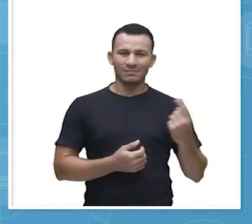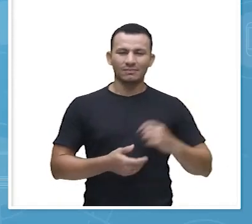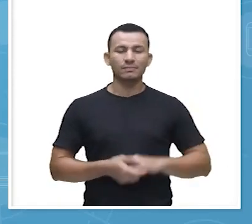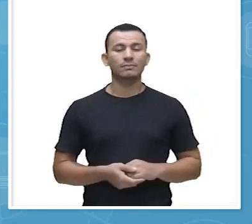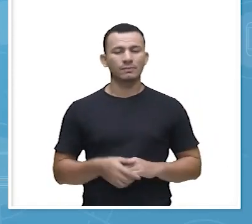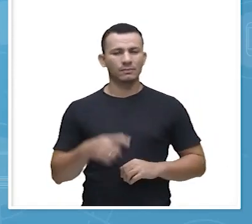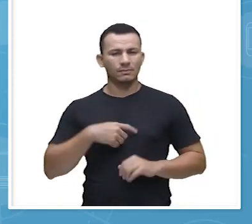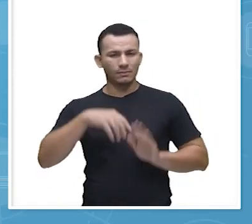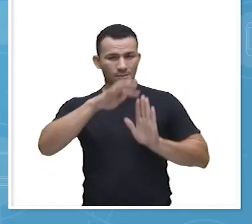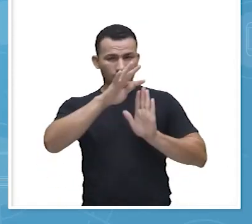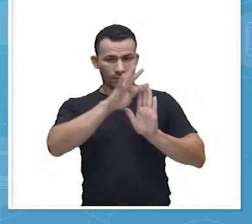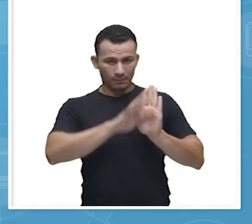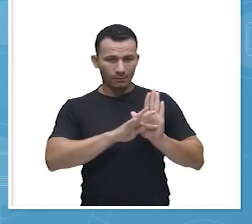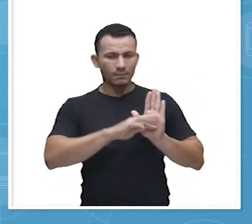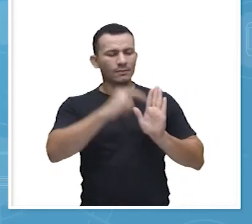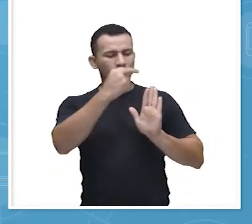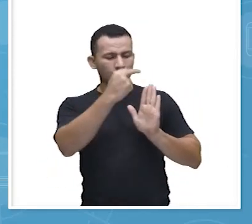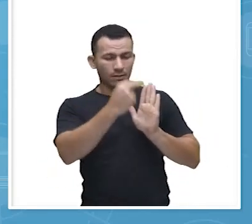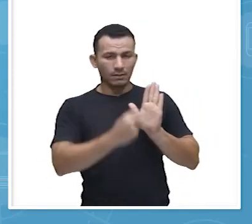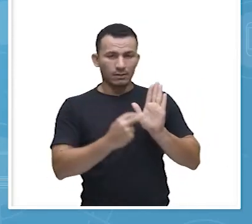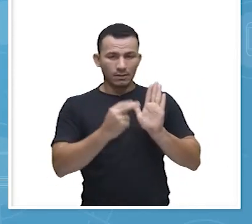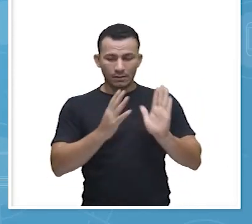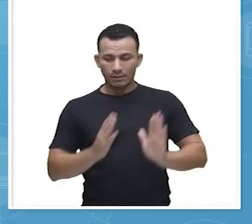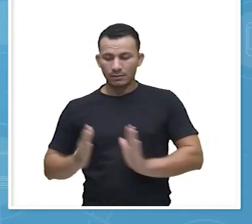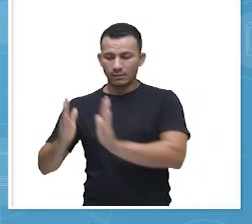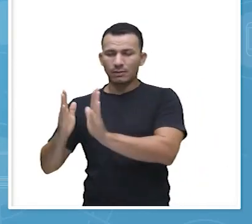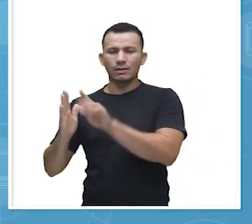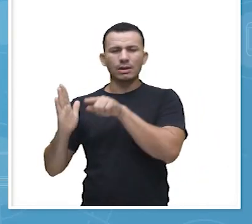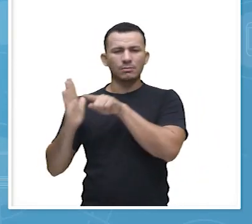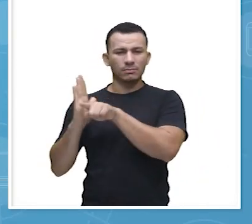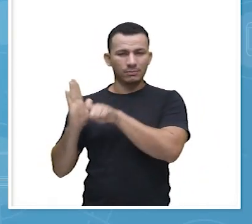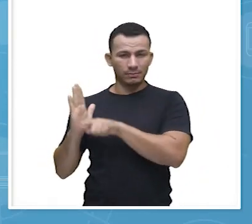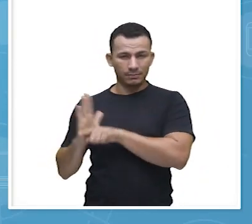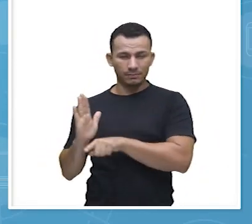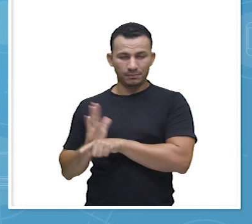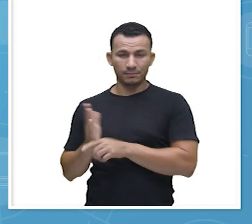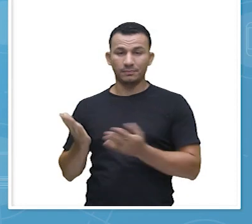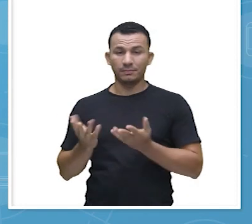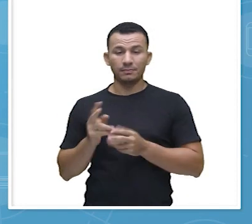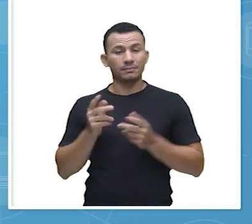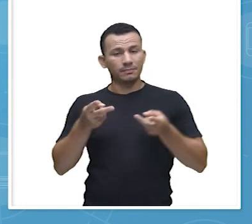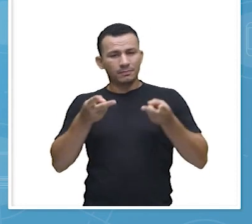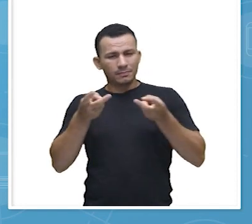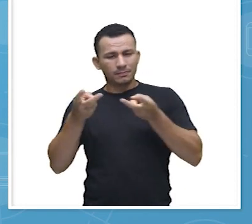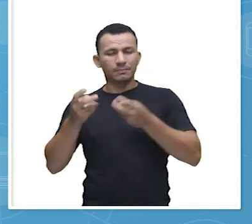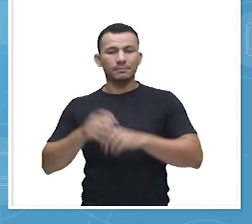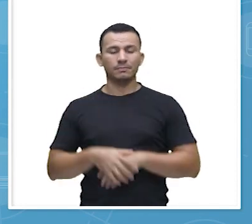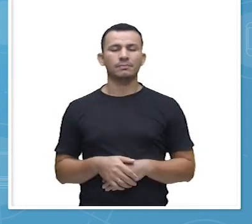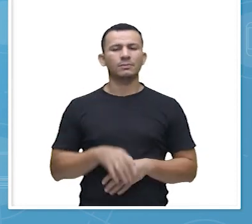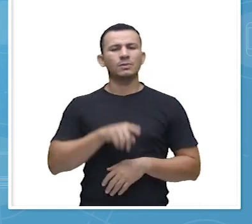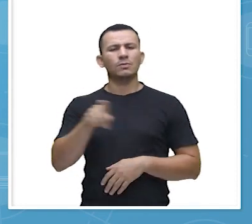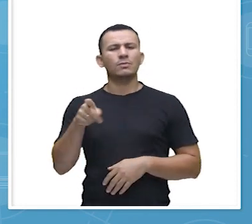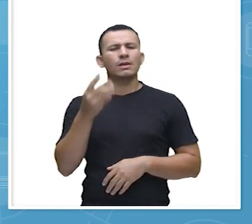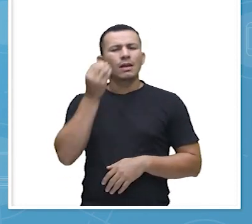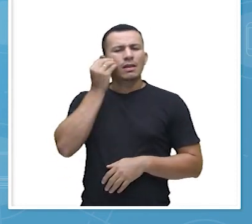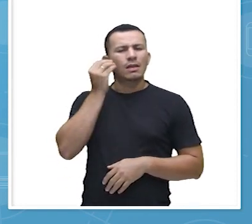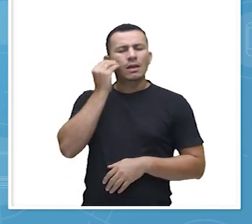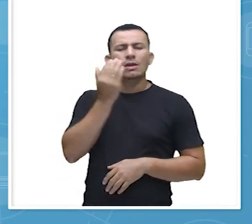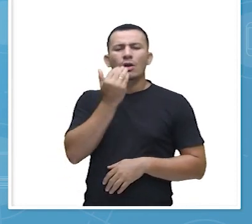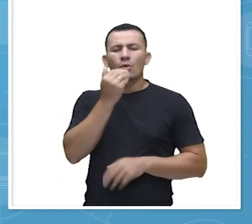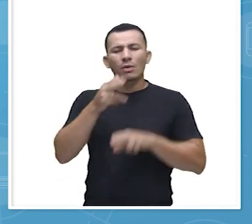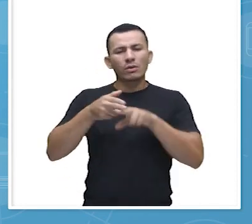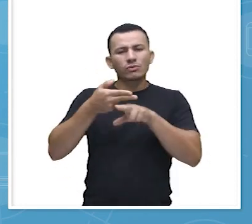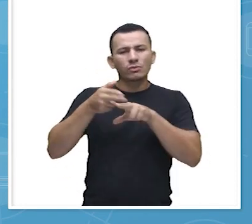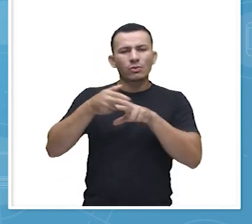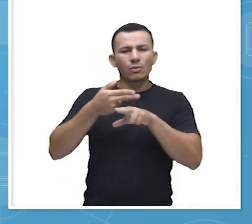texto e depois uma pergunta sobre ele. Então, vamos verificar? Olhem aí. Experimente a nova e deliciosa barrinha